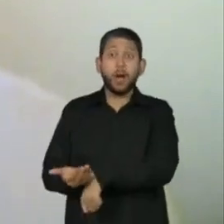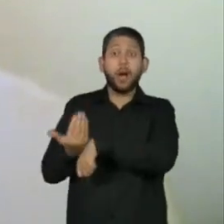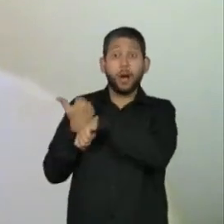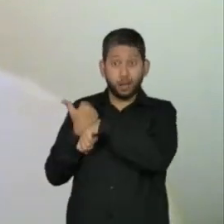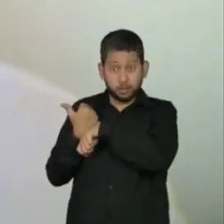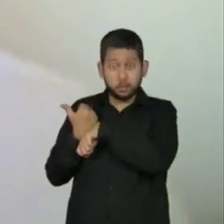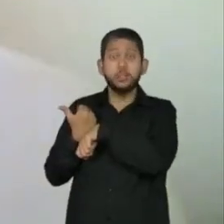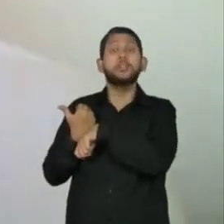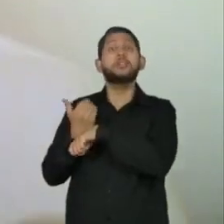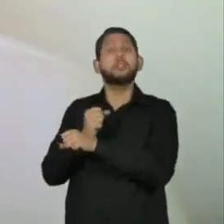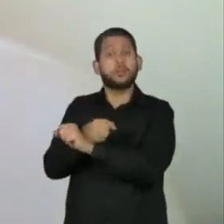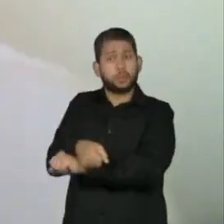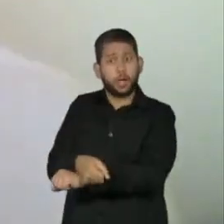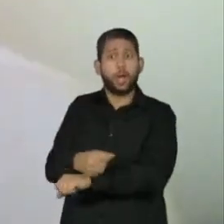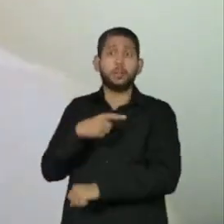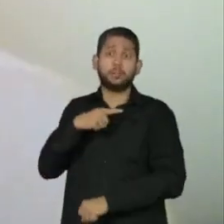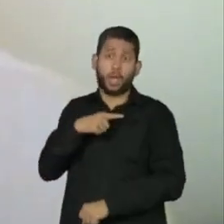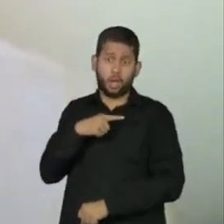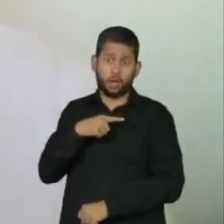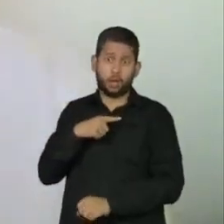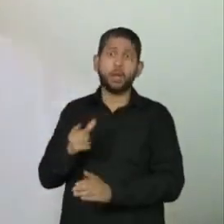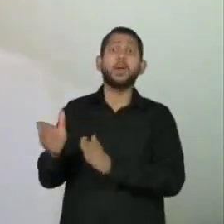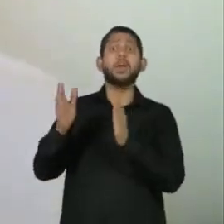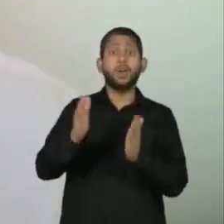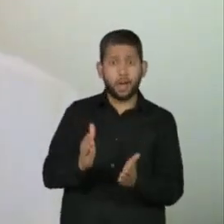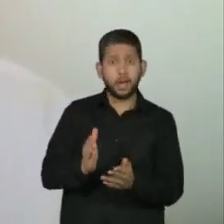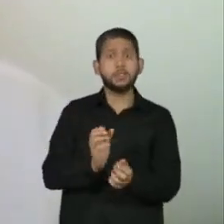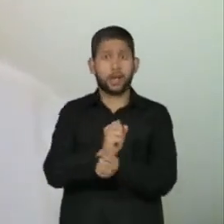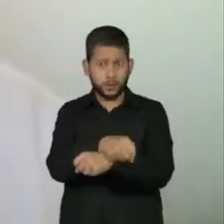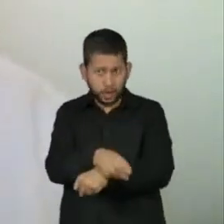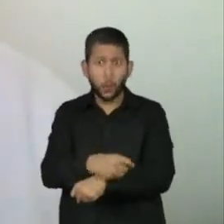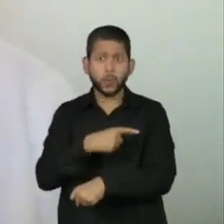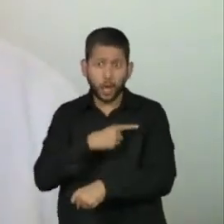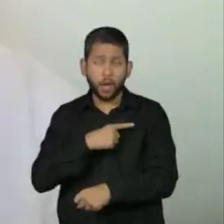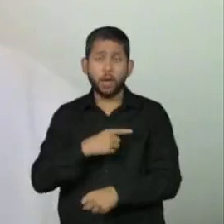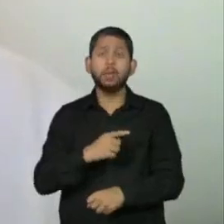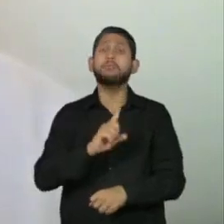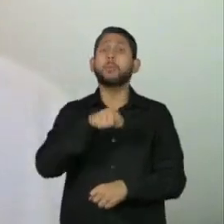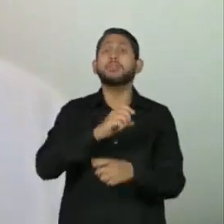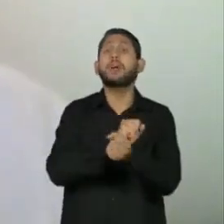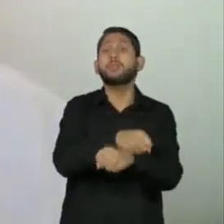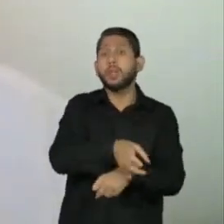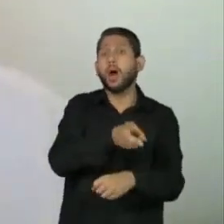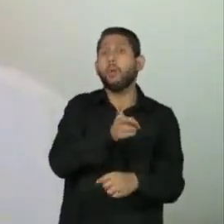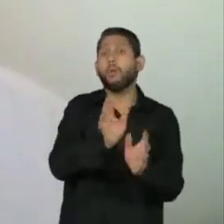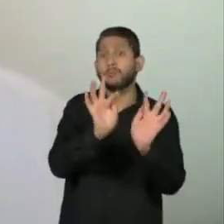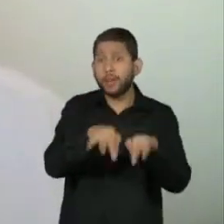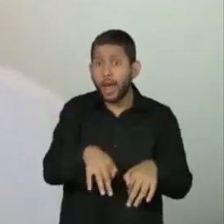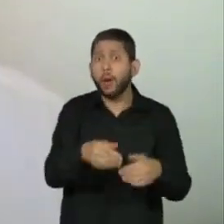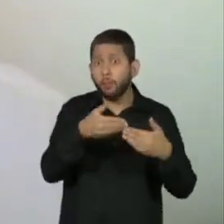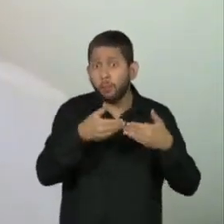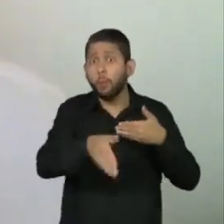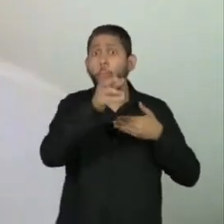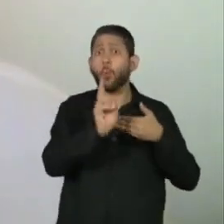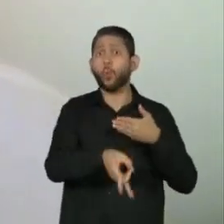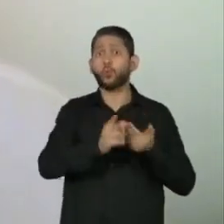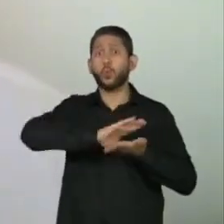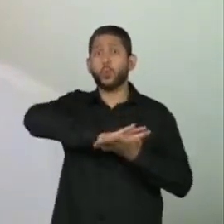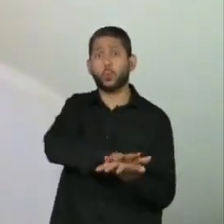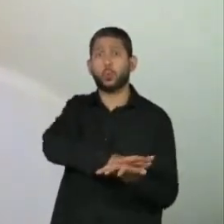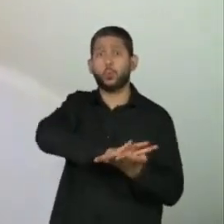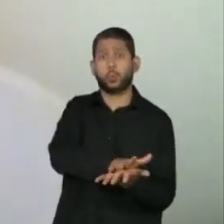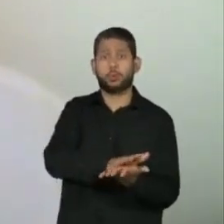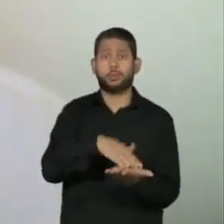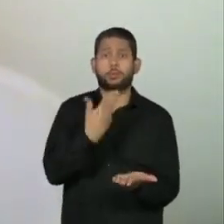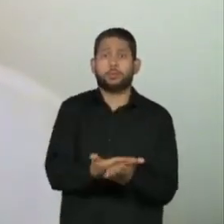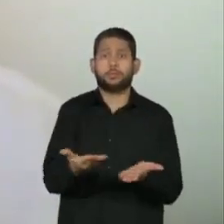escravidão, durante a escravidão e posterior à escravidão. O que tem acontecido mais recentemente, e aí eu acho